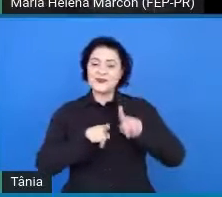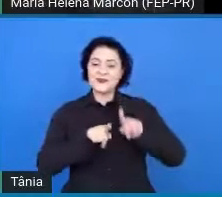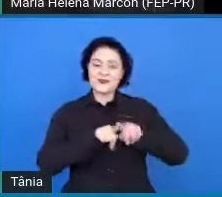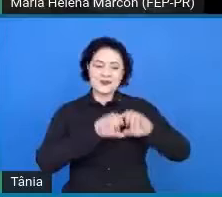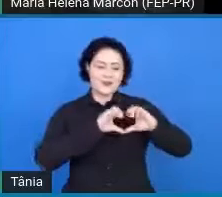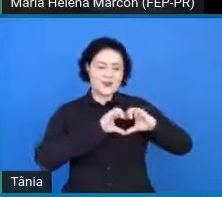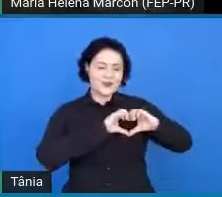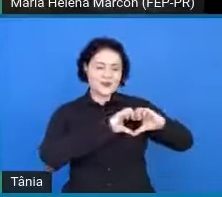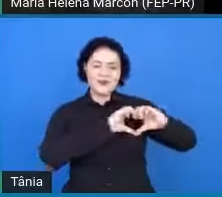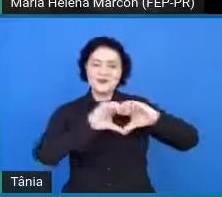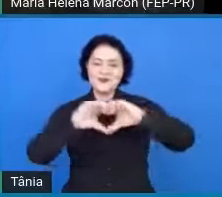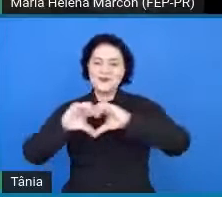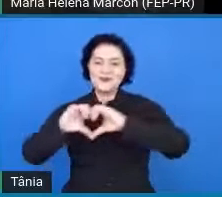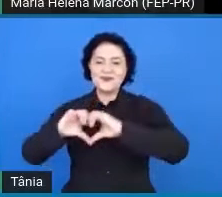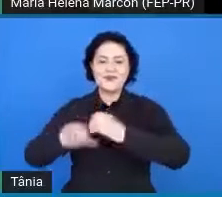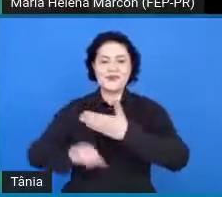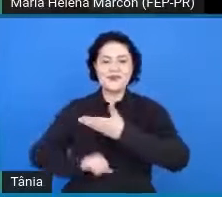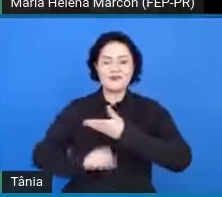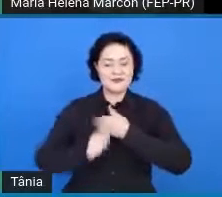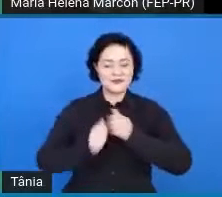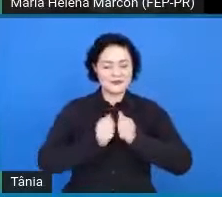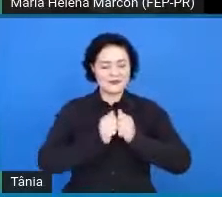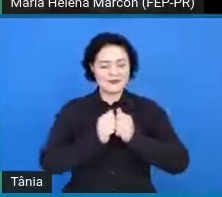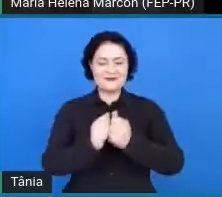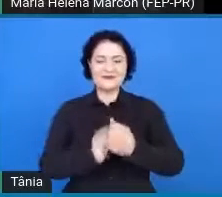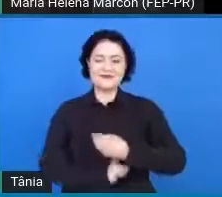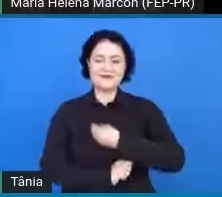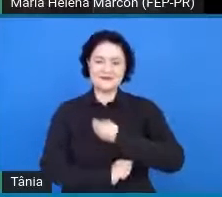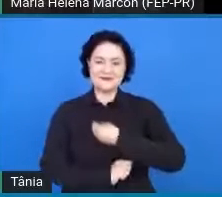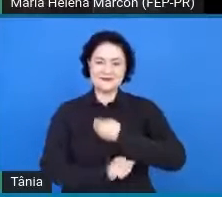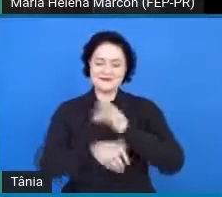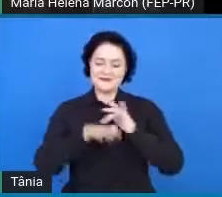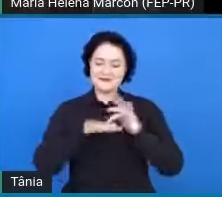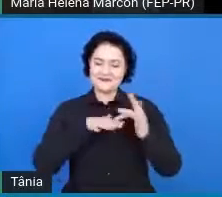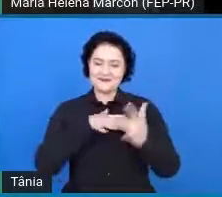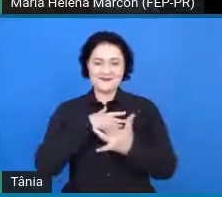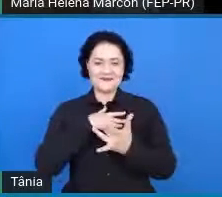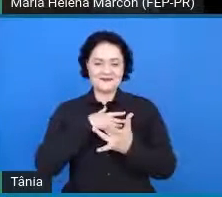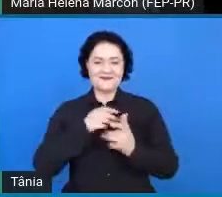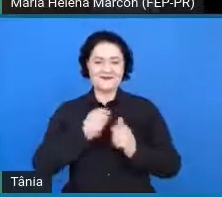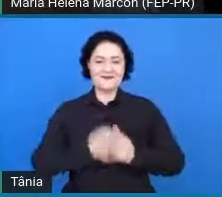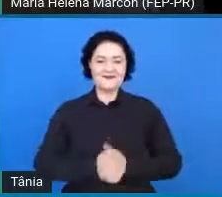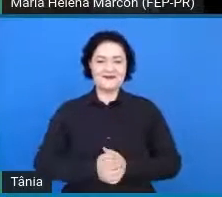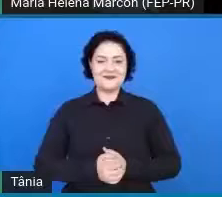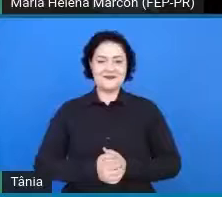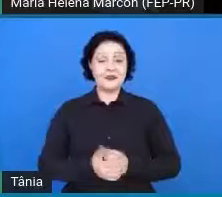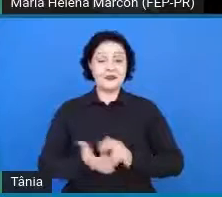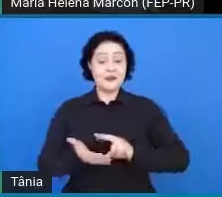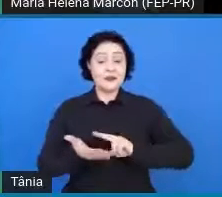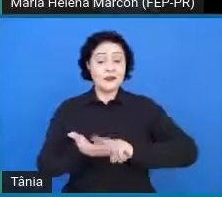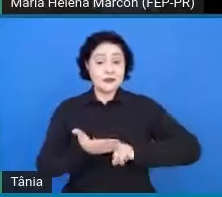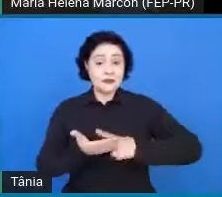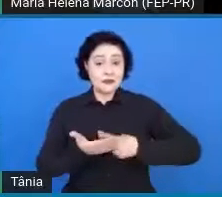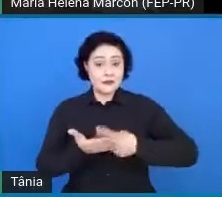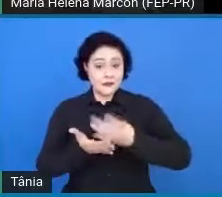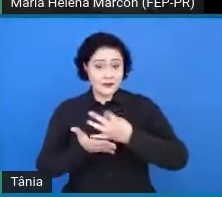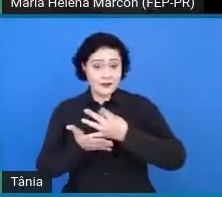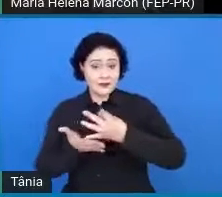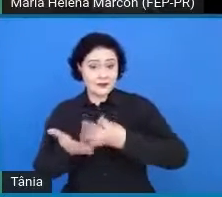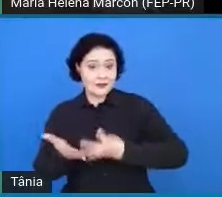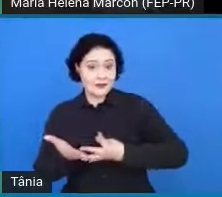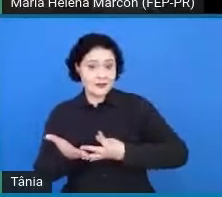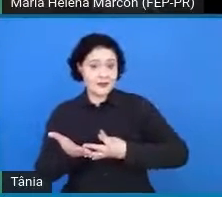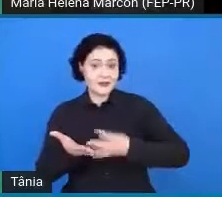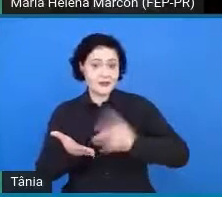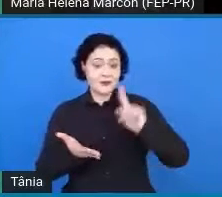aos corações amigos que estão neste momento e nos acompanhando pelas redes sociais traduzir textos efetivamente é uma